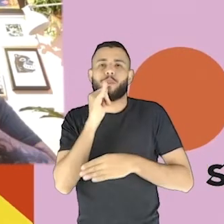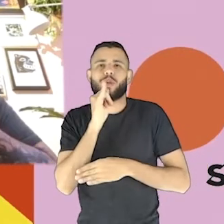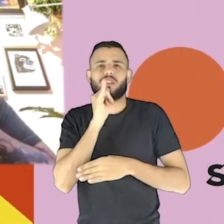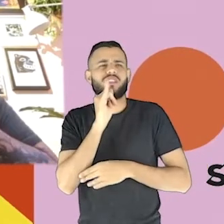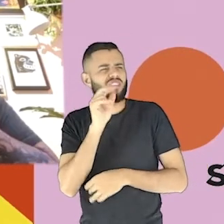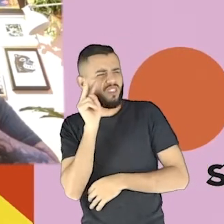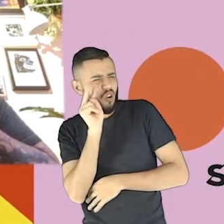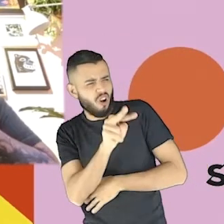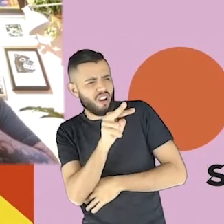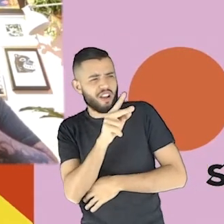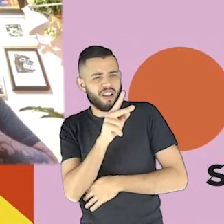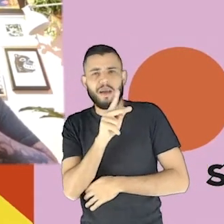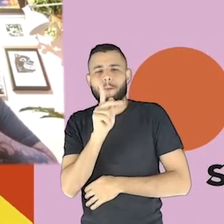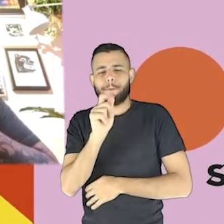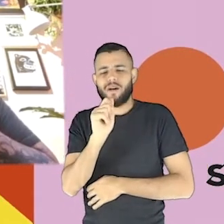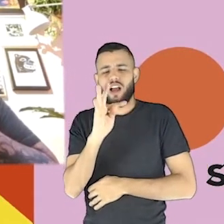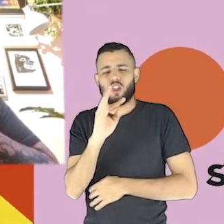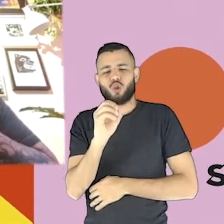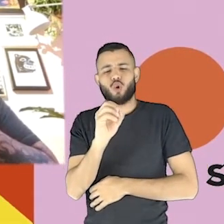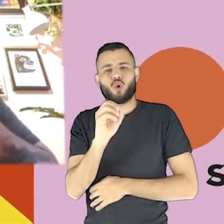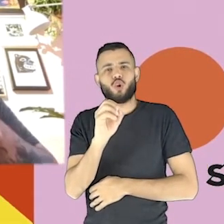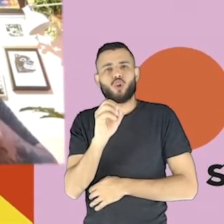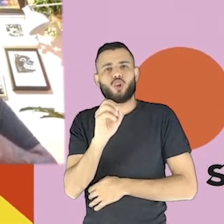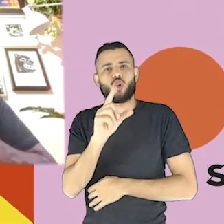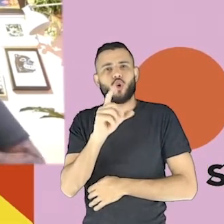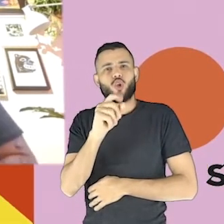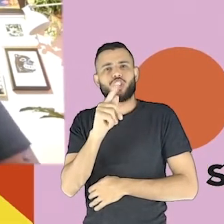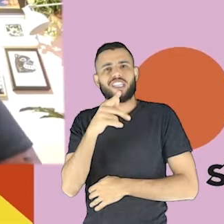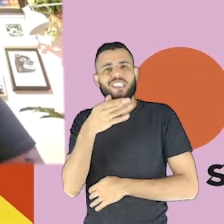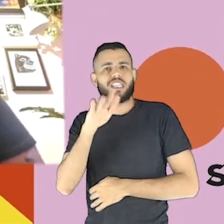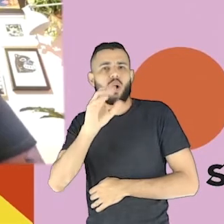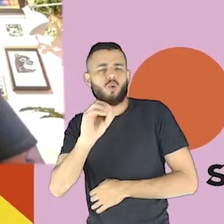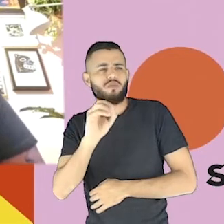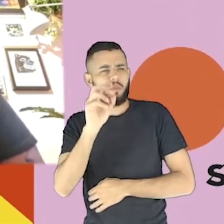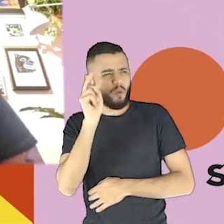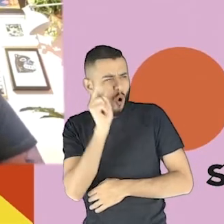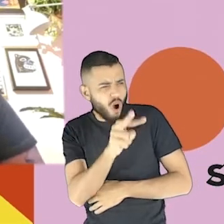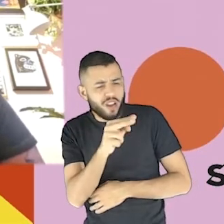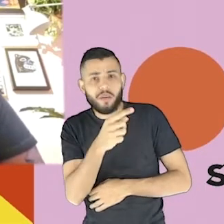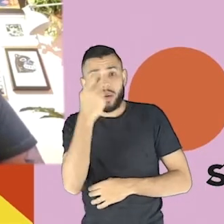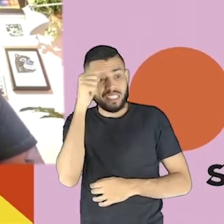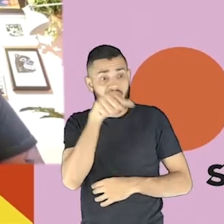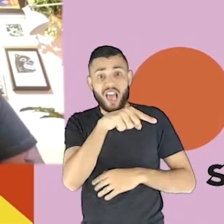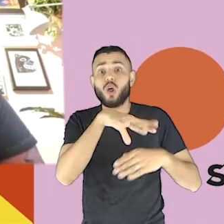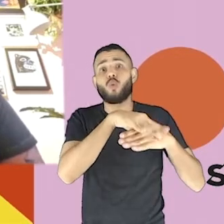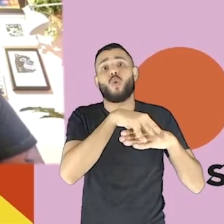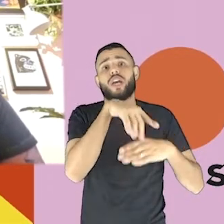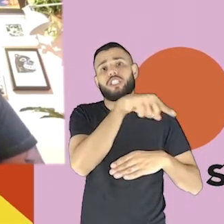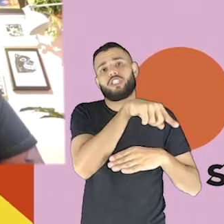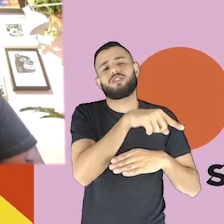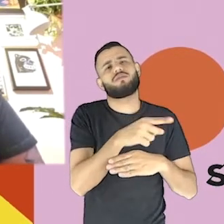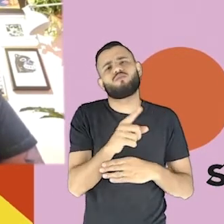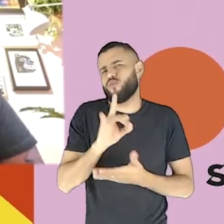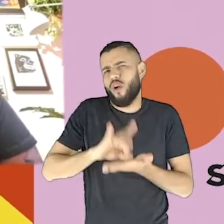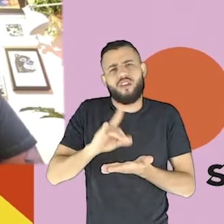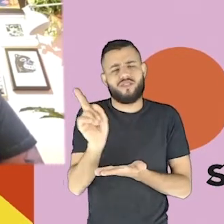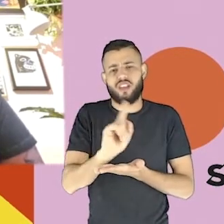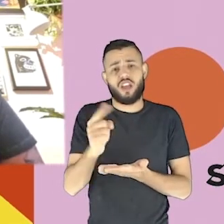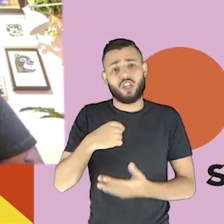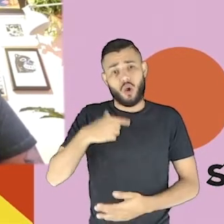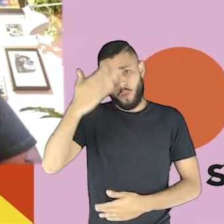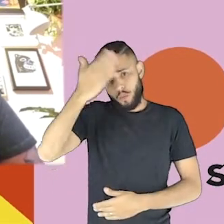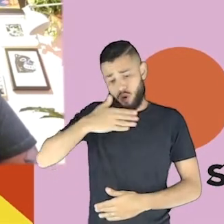quando a gente olha para aquela pessoa gorda e automaticamente já acha que essa pessoa é doente, o que não é verdade. Eu mesma sou prova